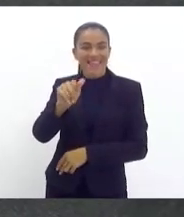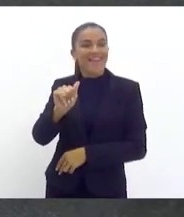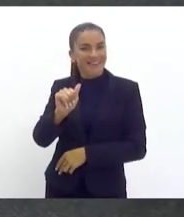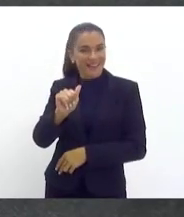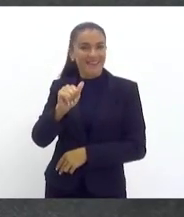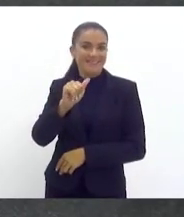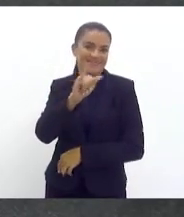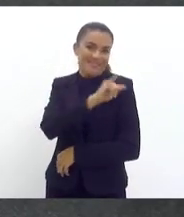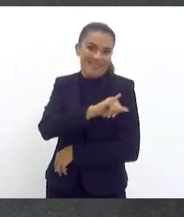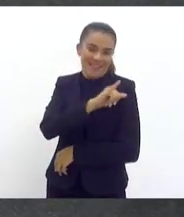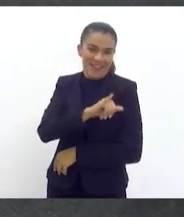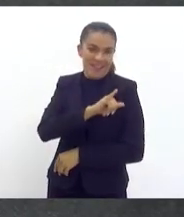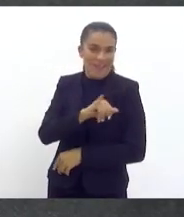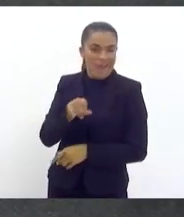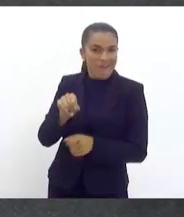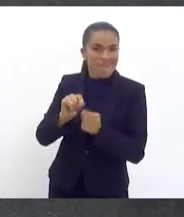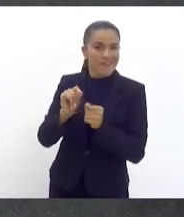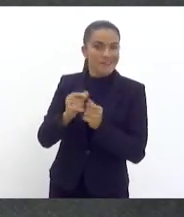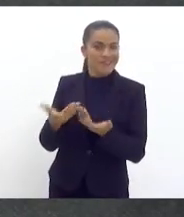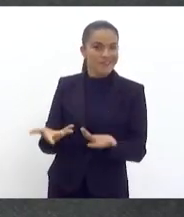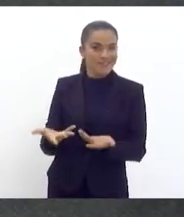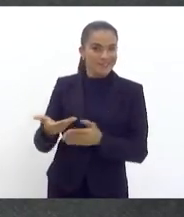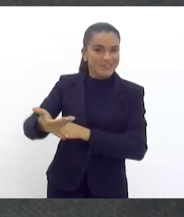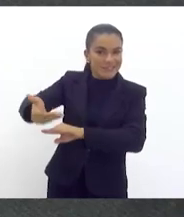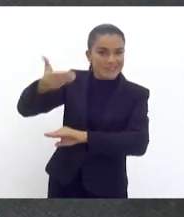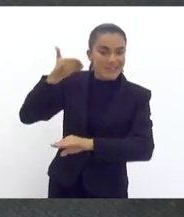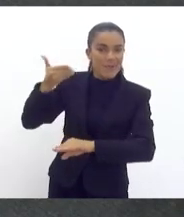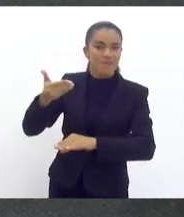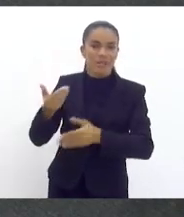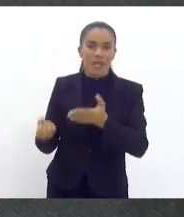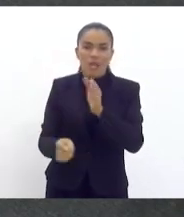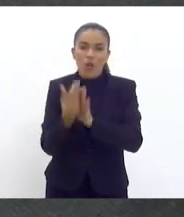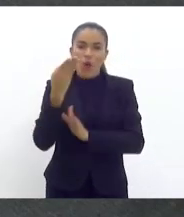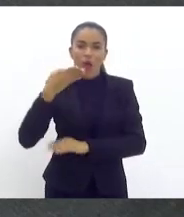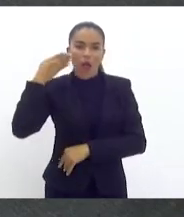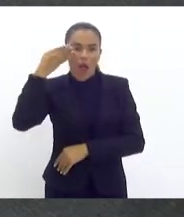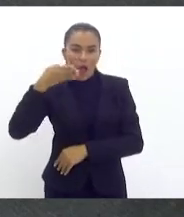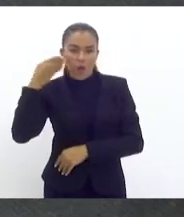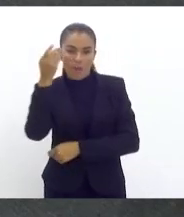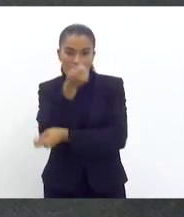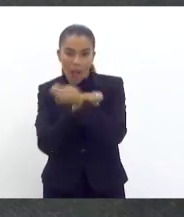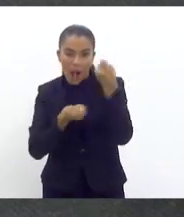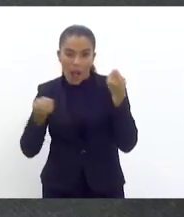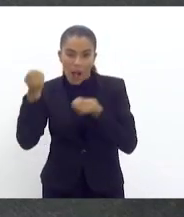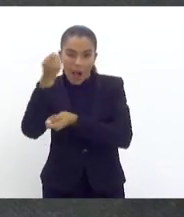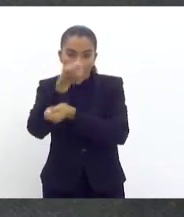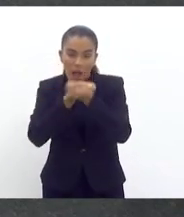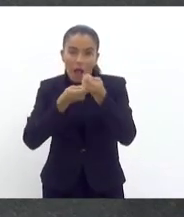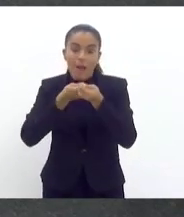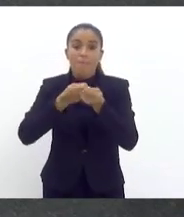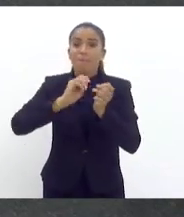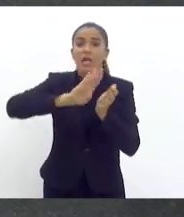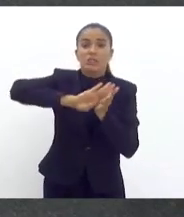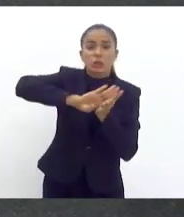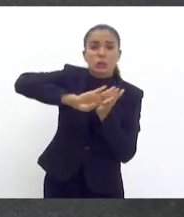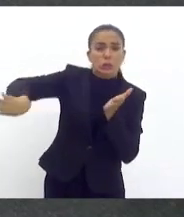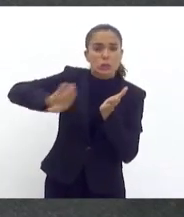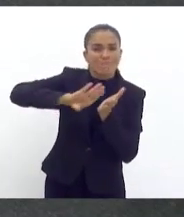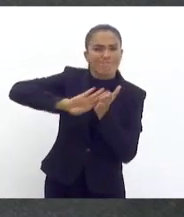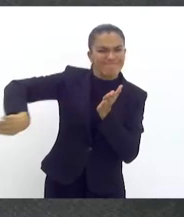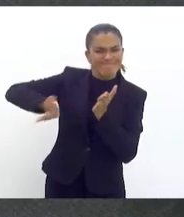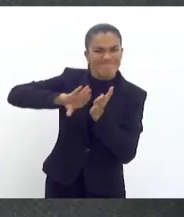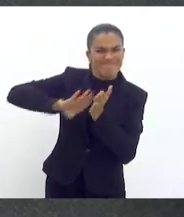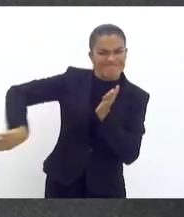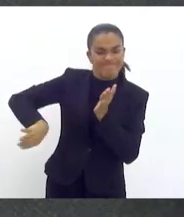Criou argumentos e subterfúgios através do seu regulamento para tirar os negros da prática